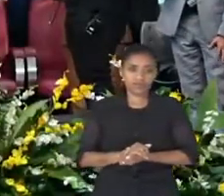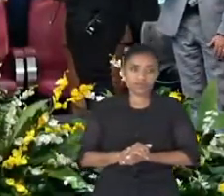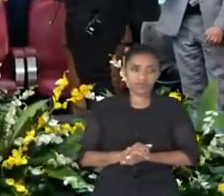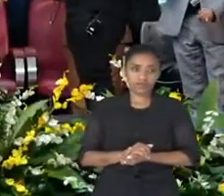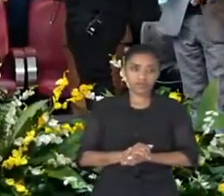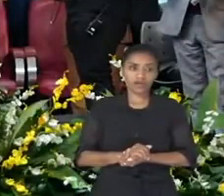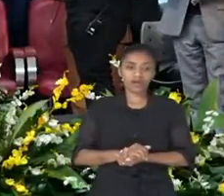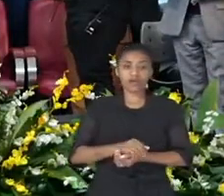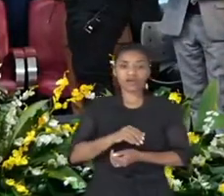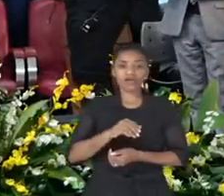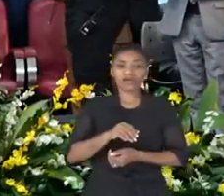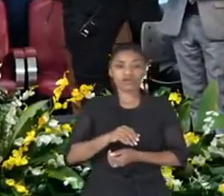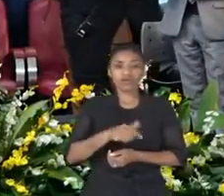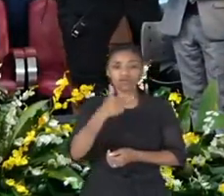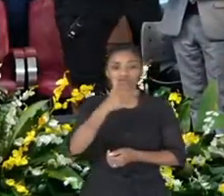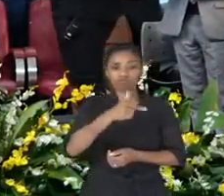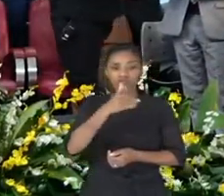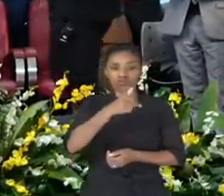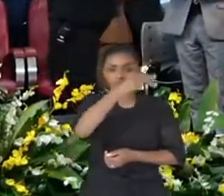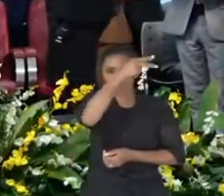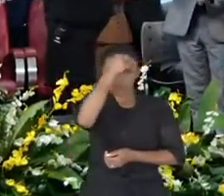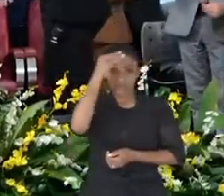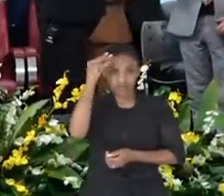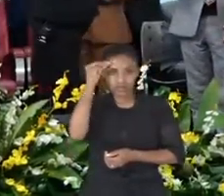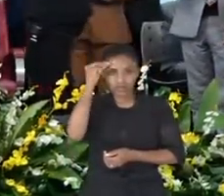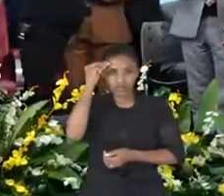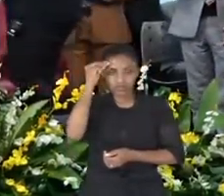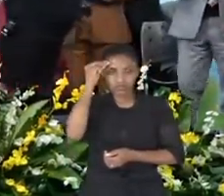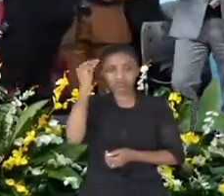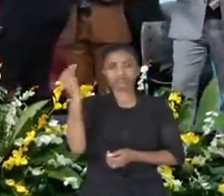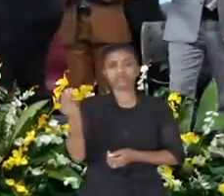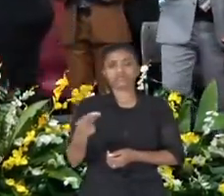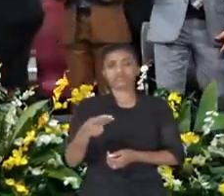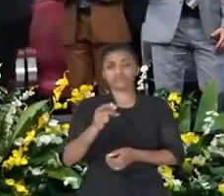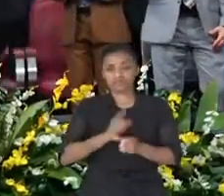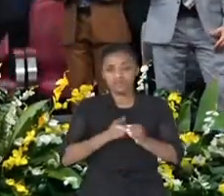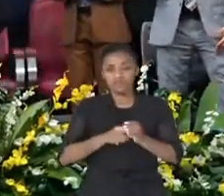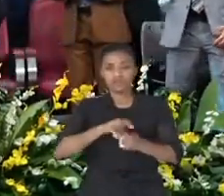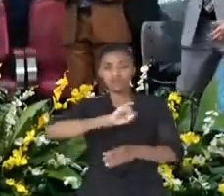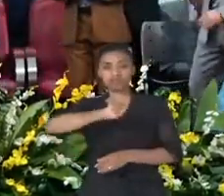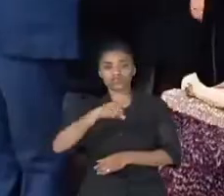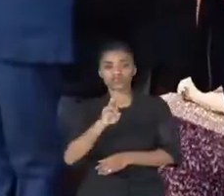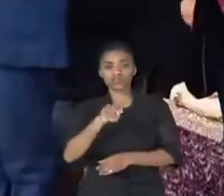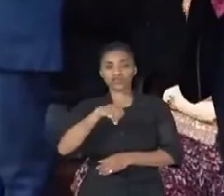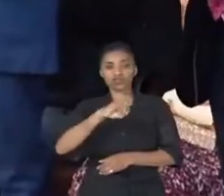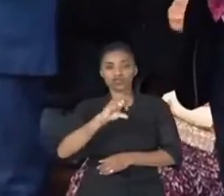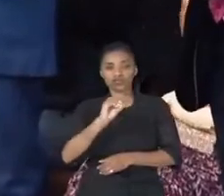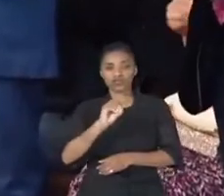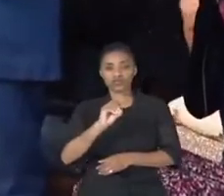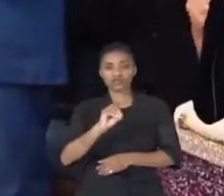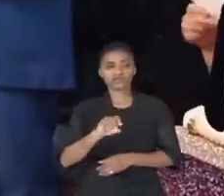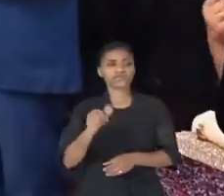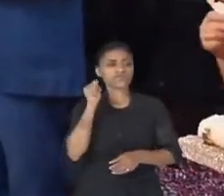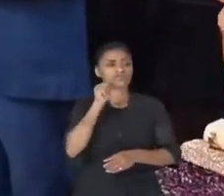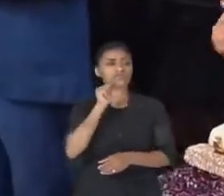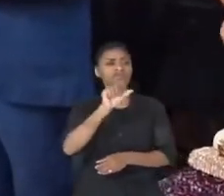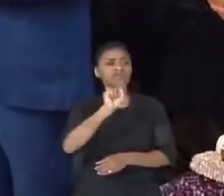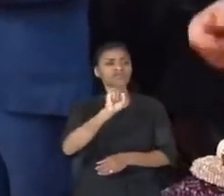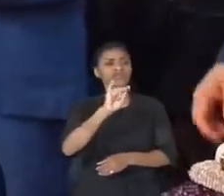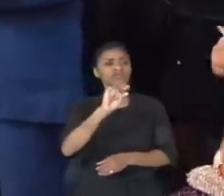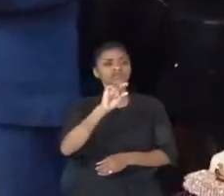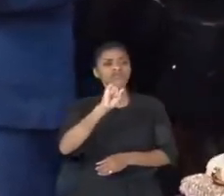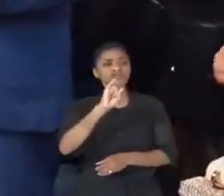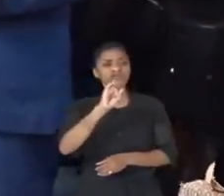o vice-prefeito da cidade, Júnior, que é nosso irmão da Assembleia de Deus, Deus te abençoe. A Silmara, que é vereadora na cidade de Blumenau, que está